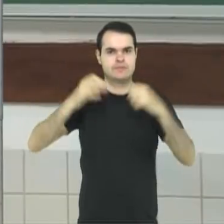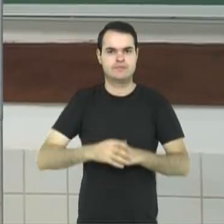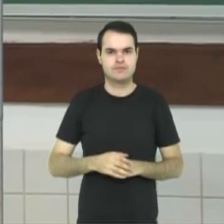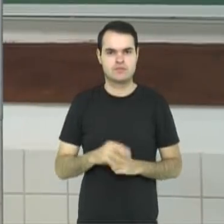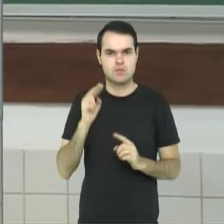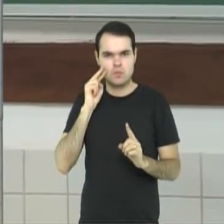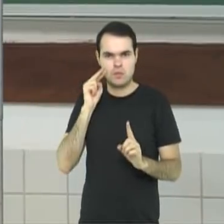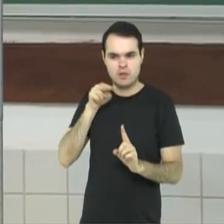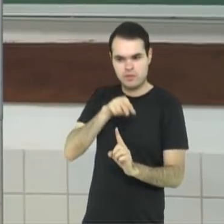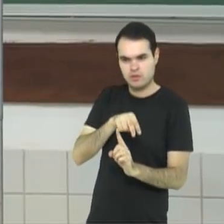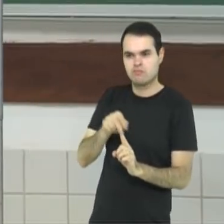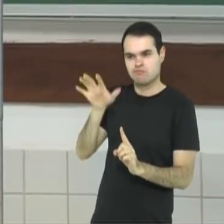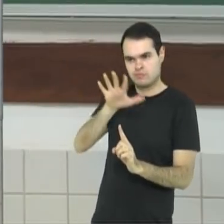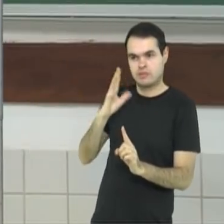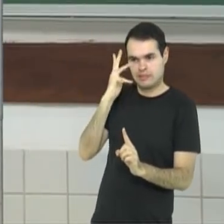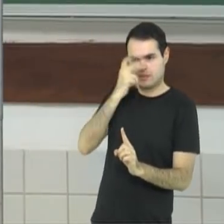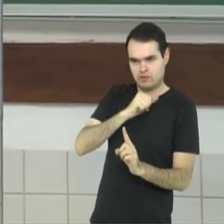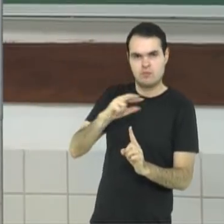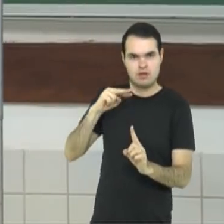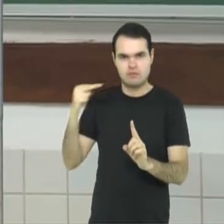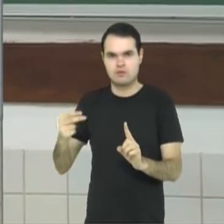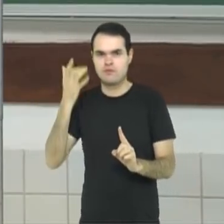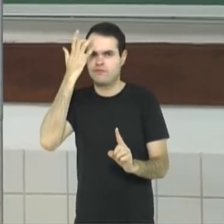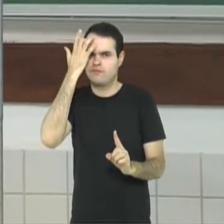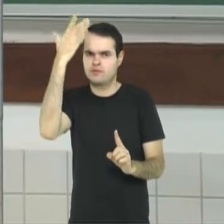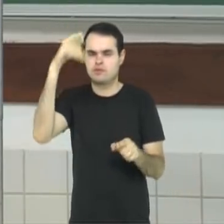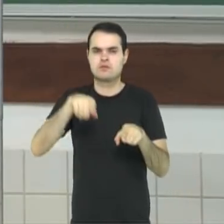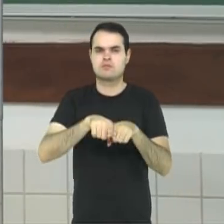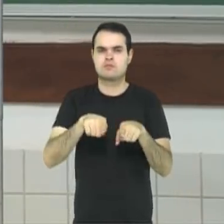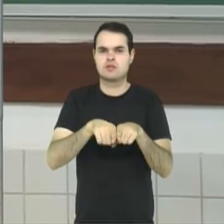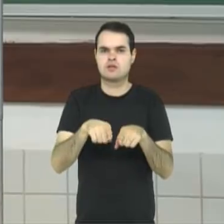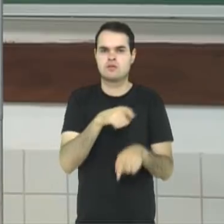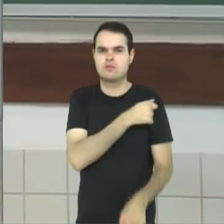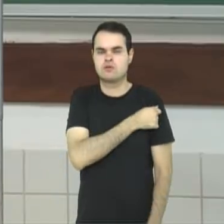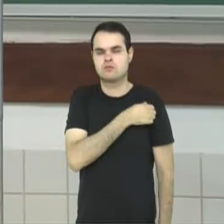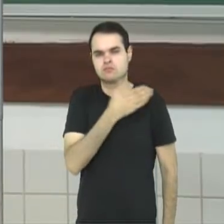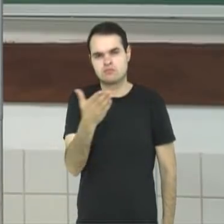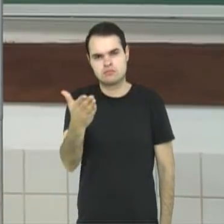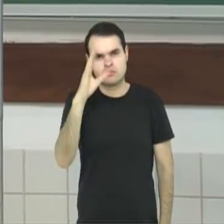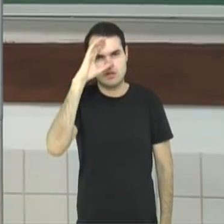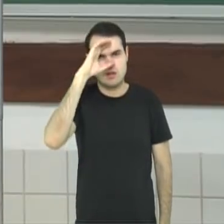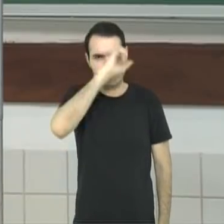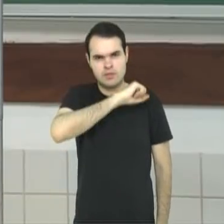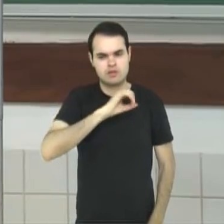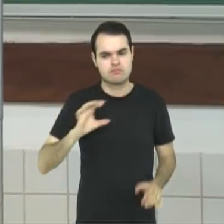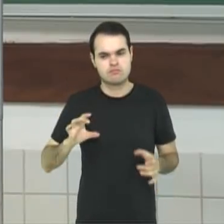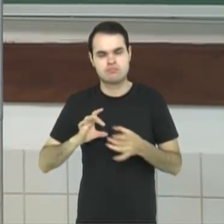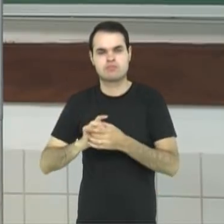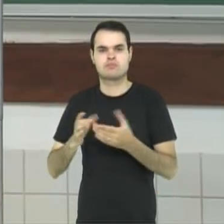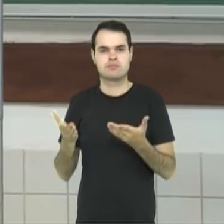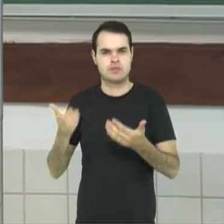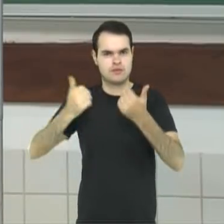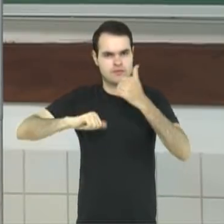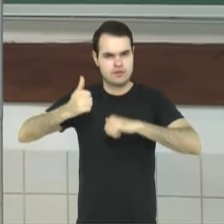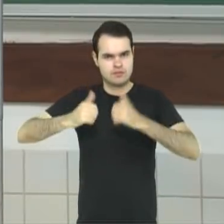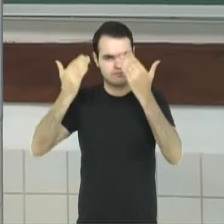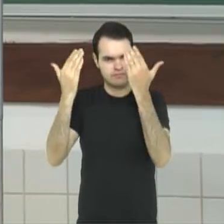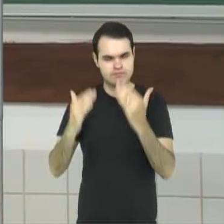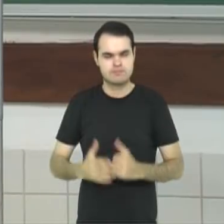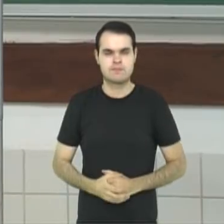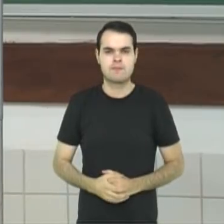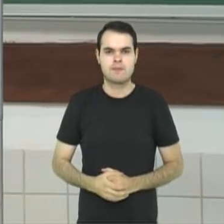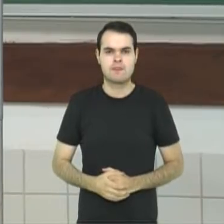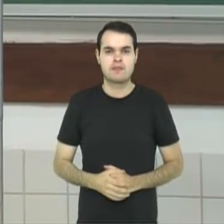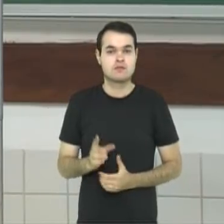da estética visual, mas também para facilitar, né, que o aluno aprenda mais por meio dessas avaliações. Então, cada vez que o